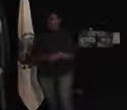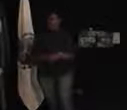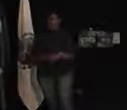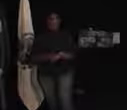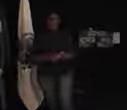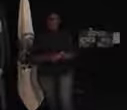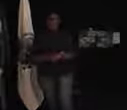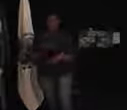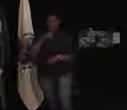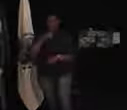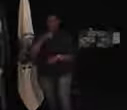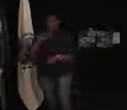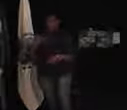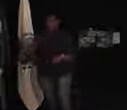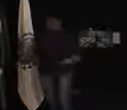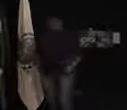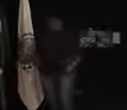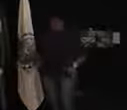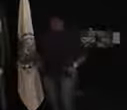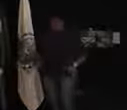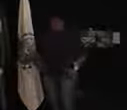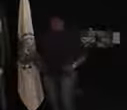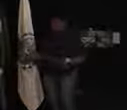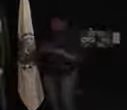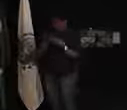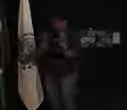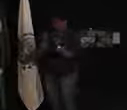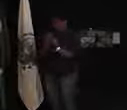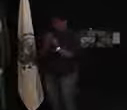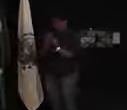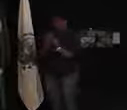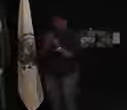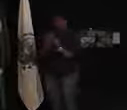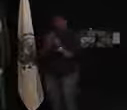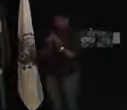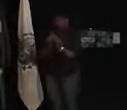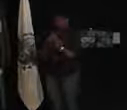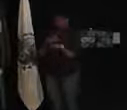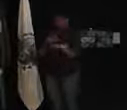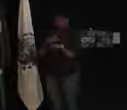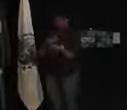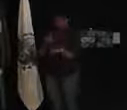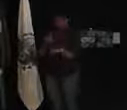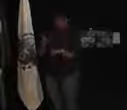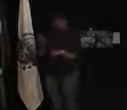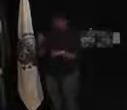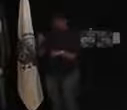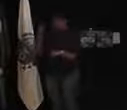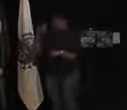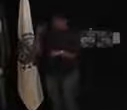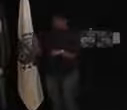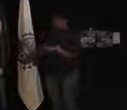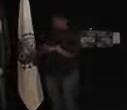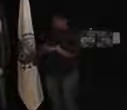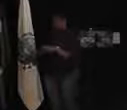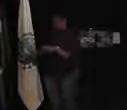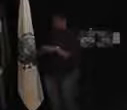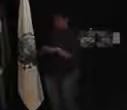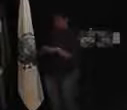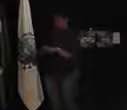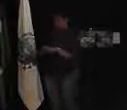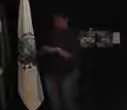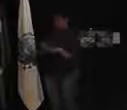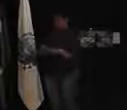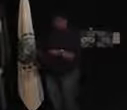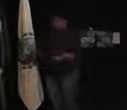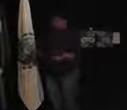que têm um sofrimento afetivo também. Então, a gente pode pensar, né, em crianças que têm uma história